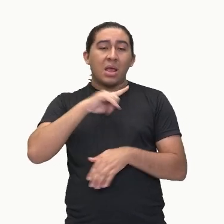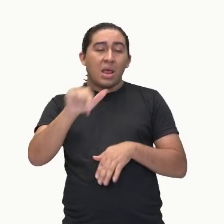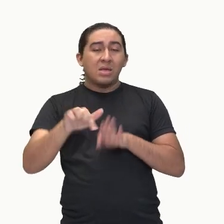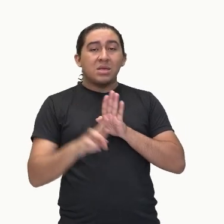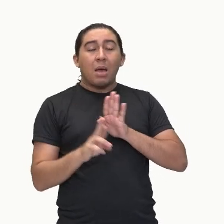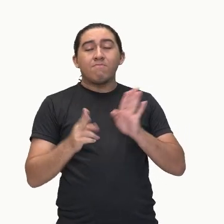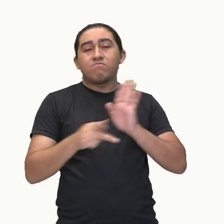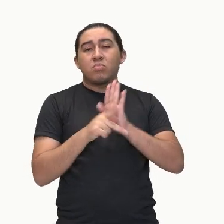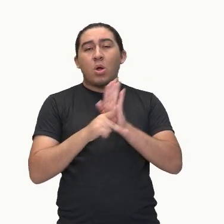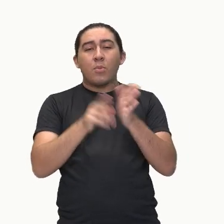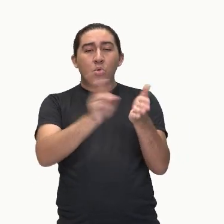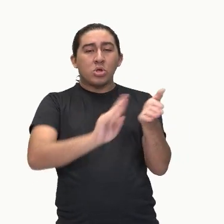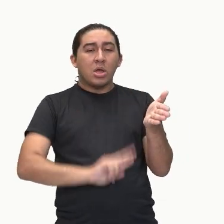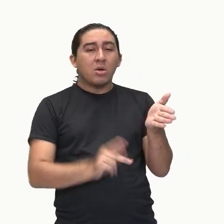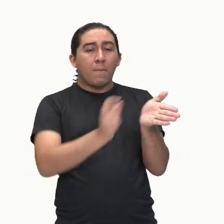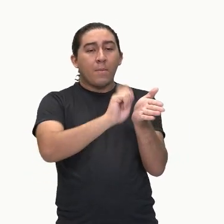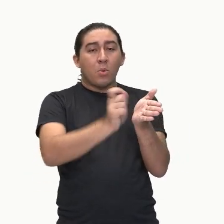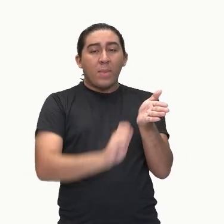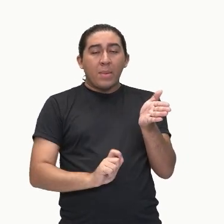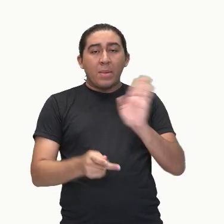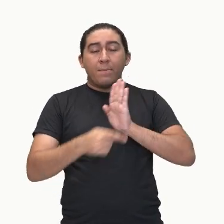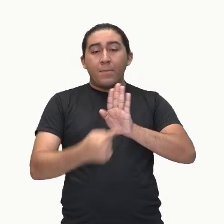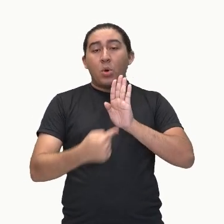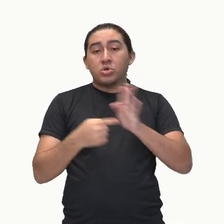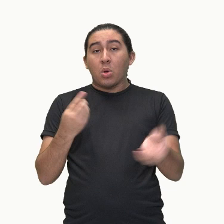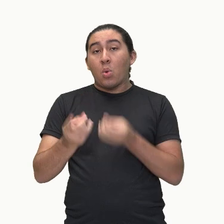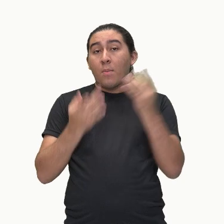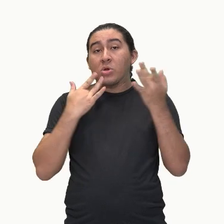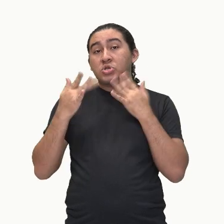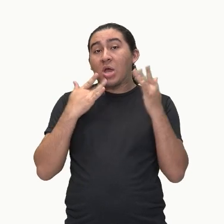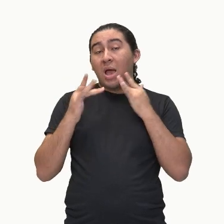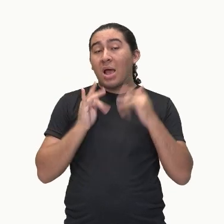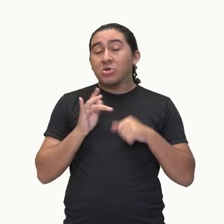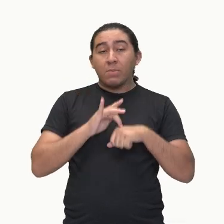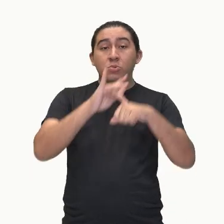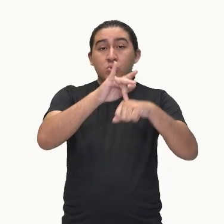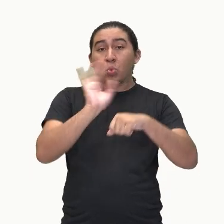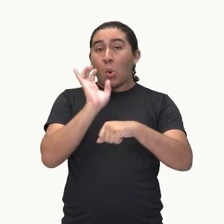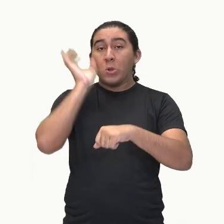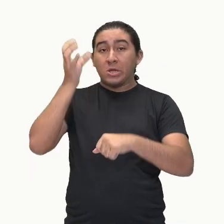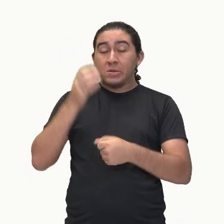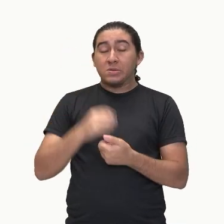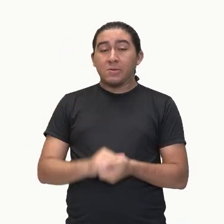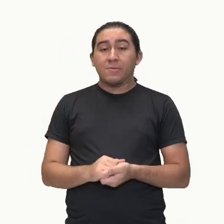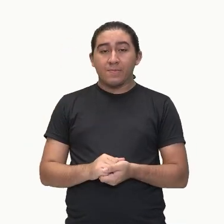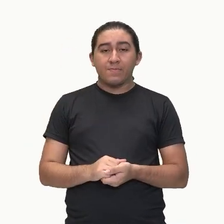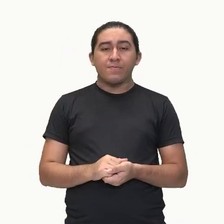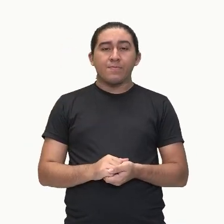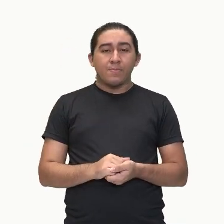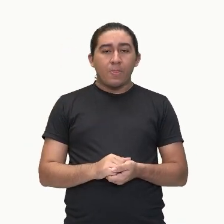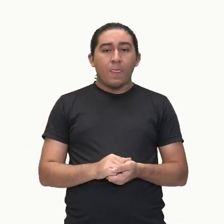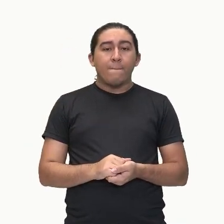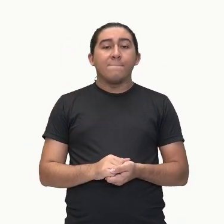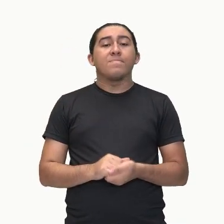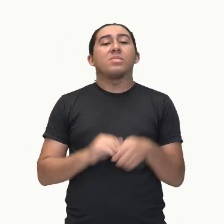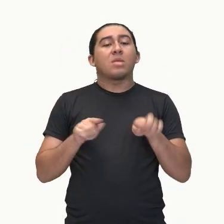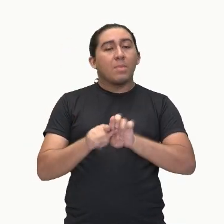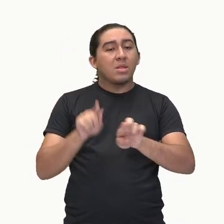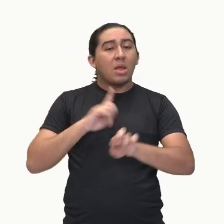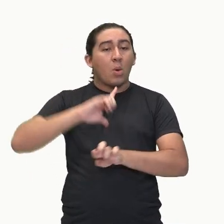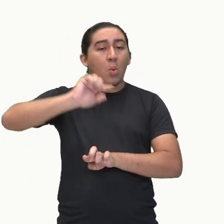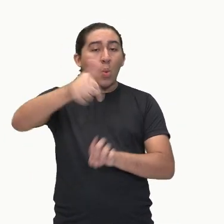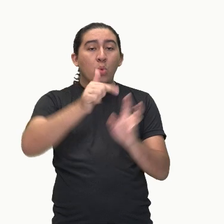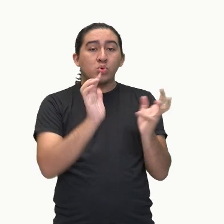do absurdo nesse contexto amazônico. É possível ver também outros grupos que também